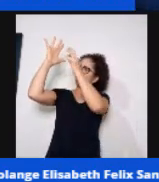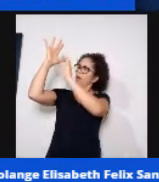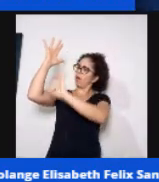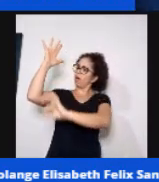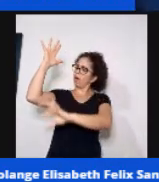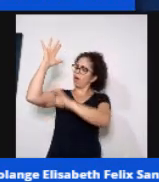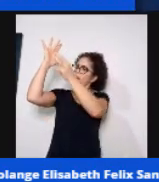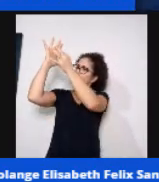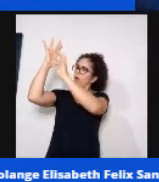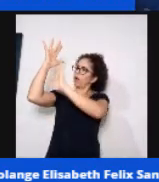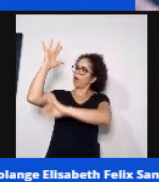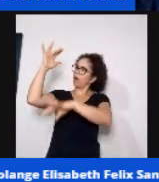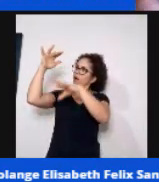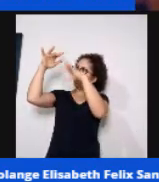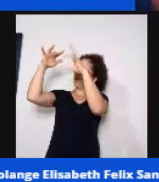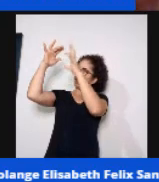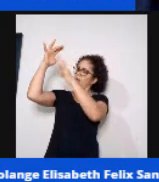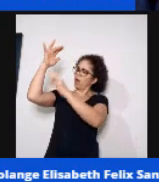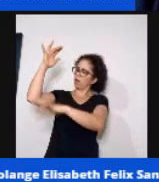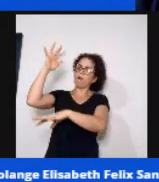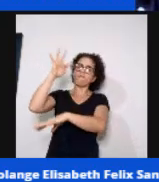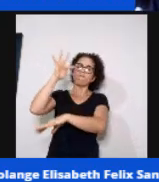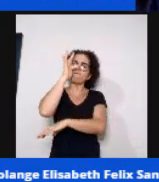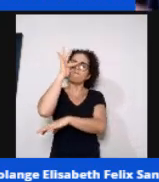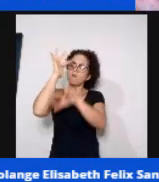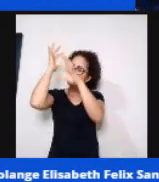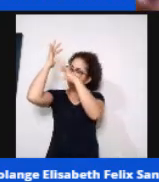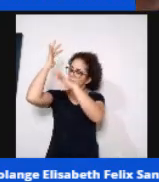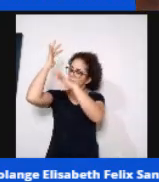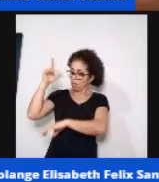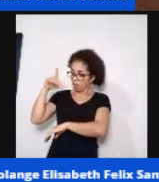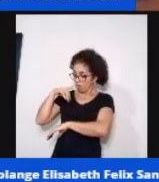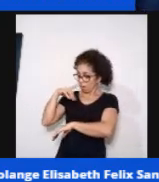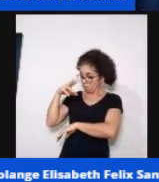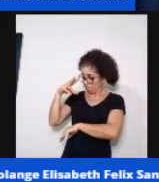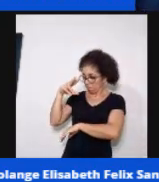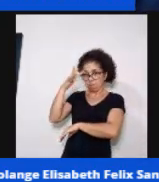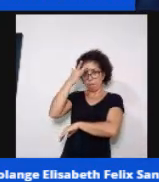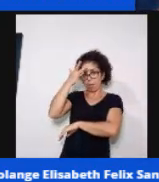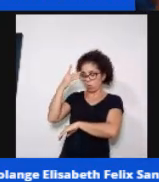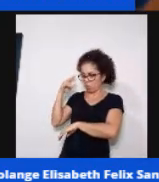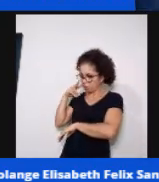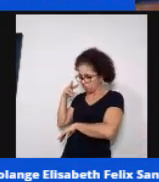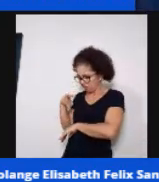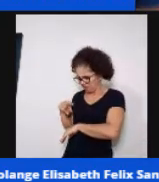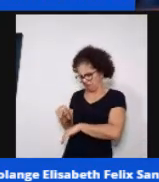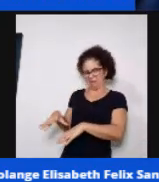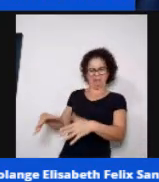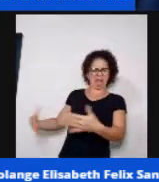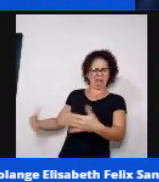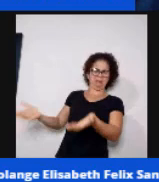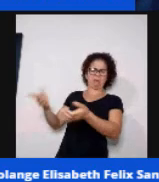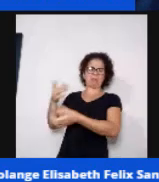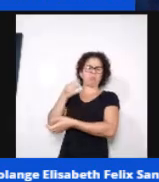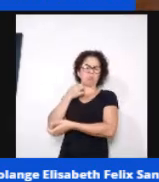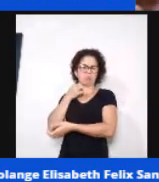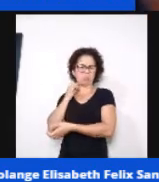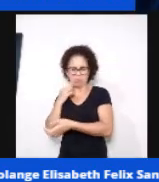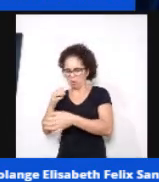no chão. Tem pessoas que vão dizer, nossa, esse ipê fez uma bagunça. Olha como que tá a